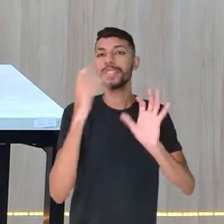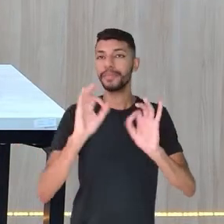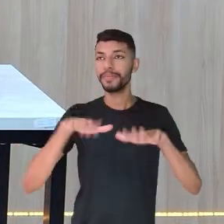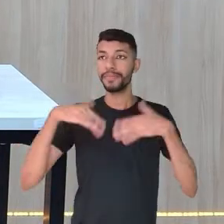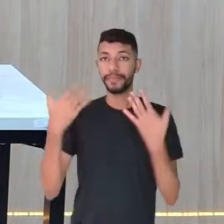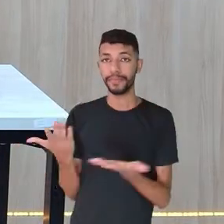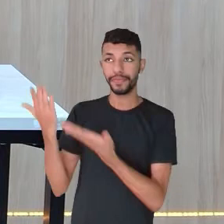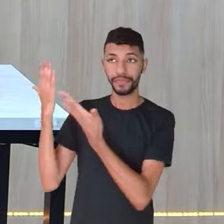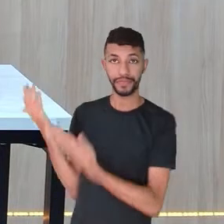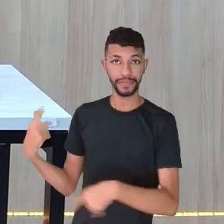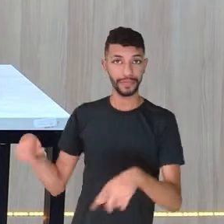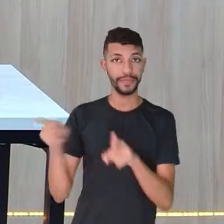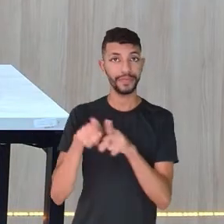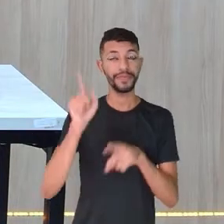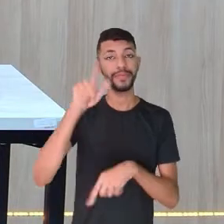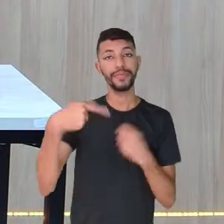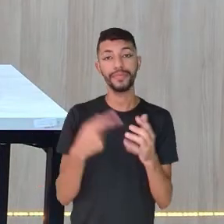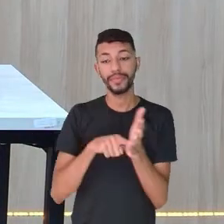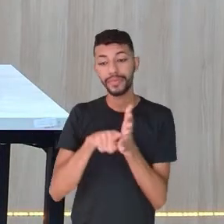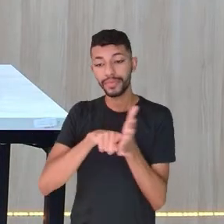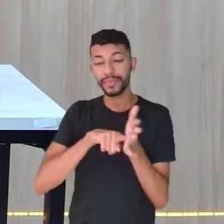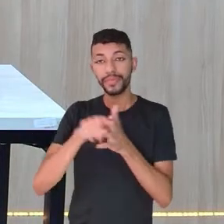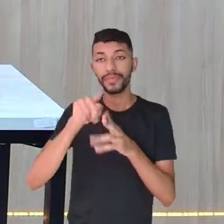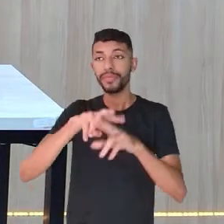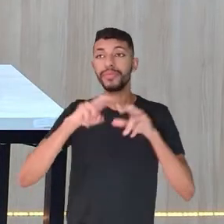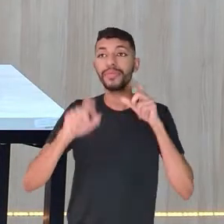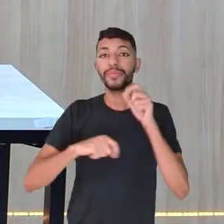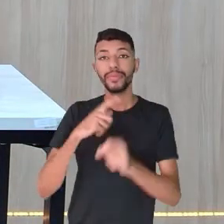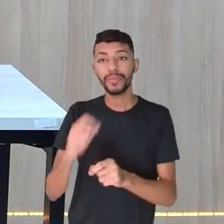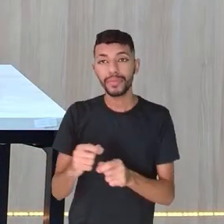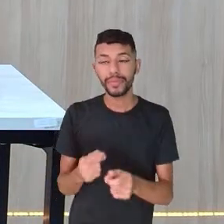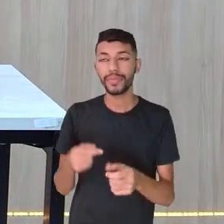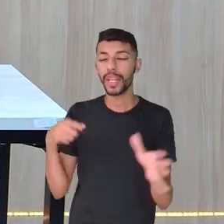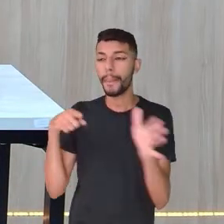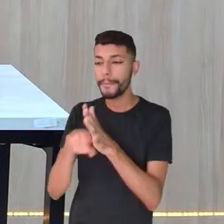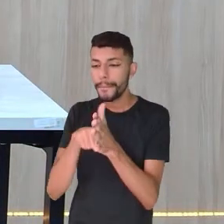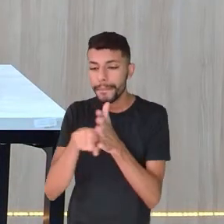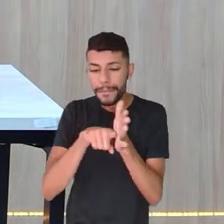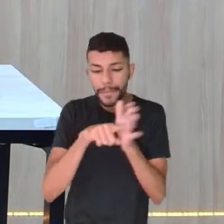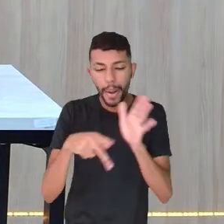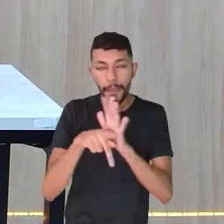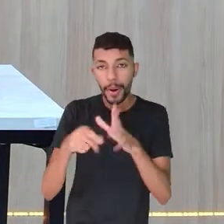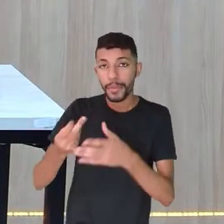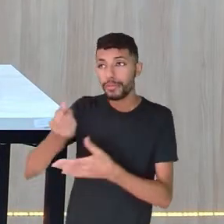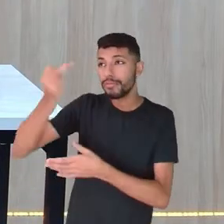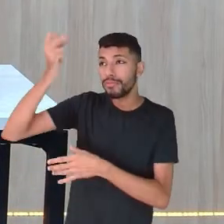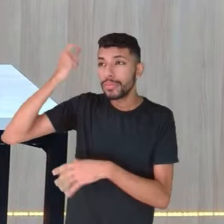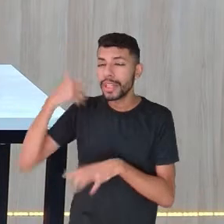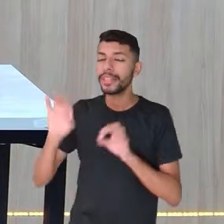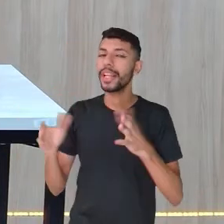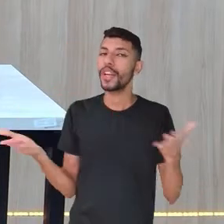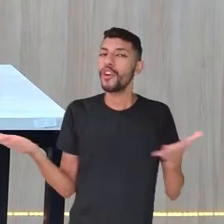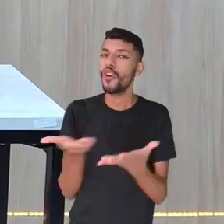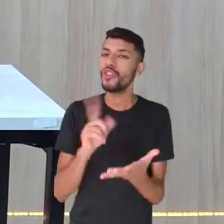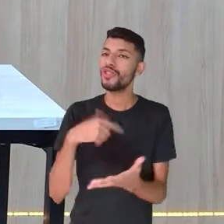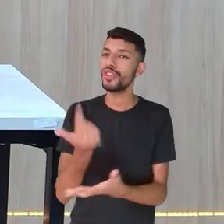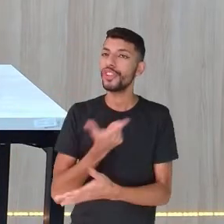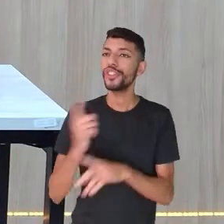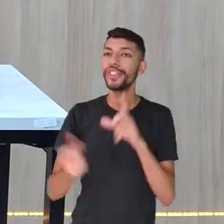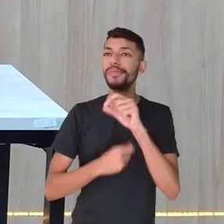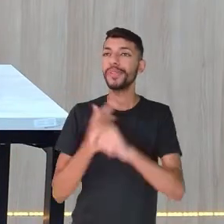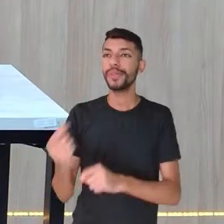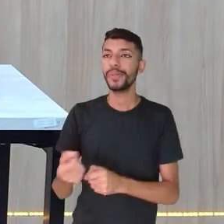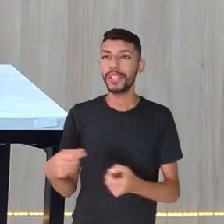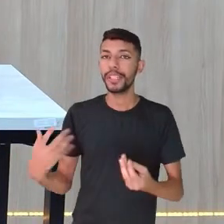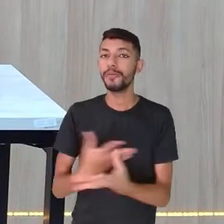também é um estudo a partir de descoberta, de aquecimento que foram feitos no passado, e hoje nós temos aí uma grande, não